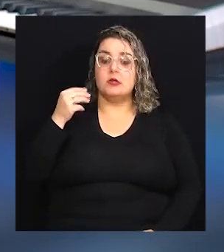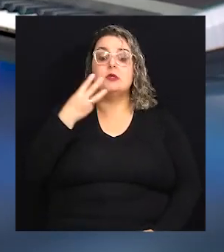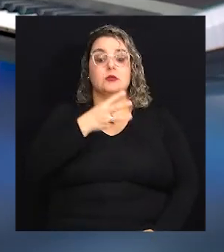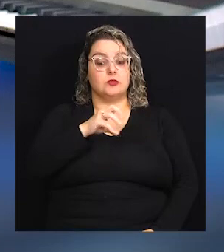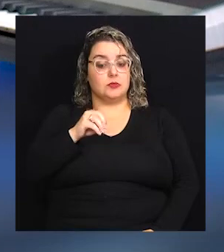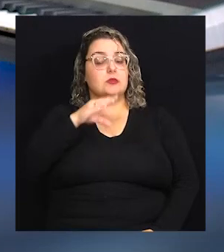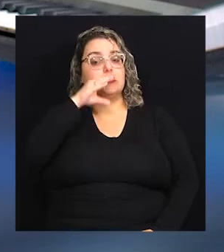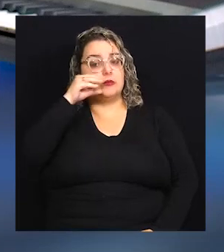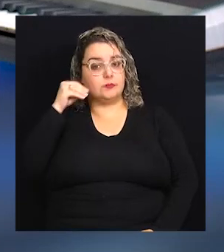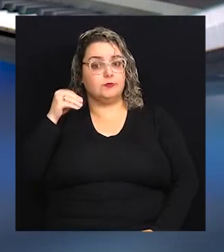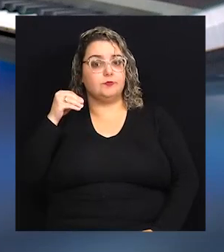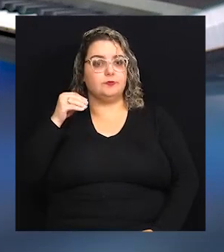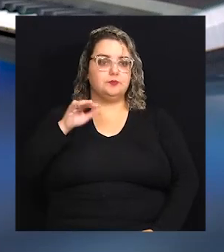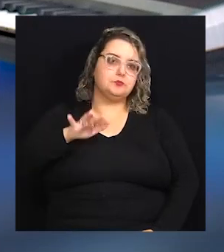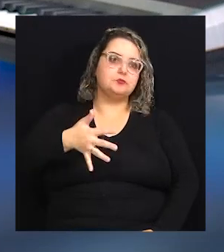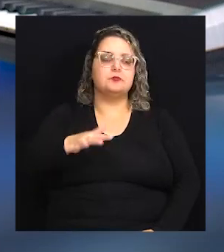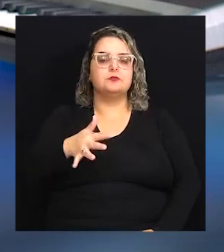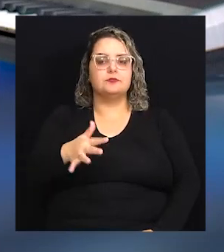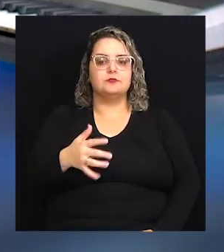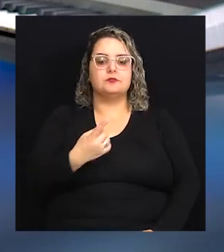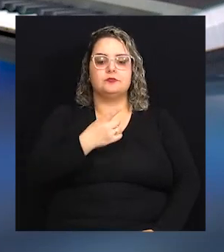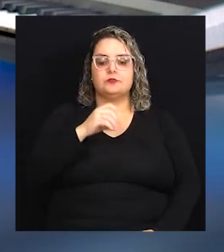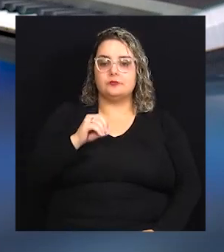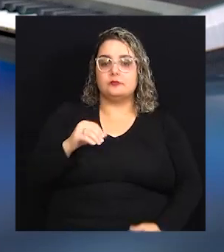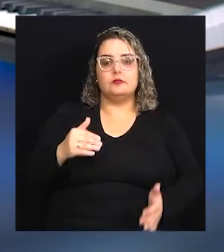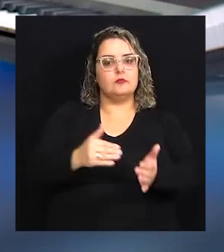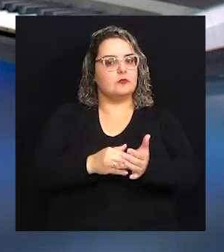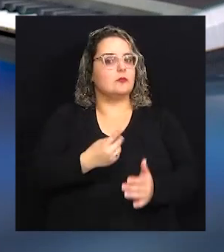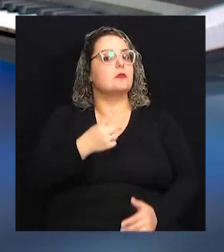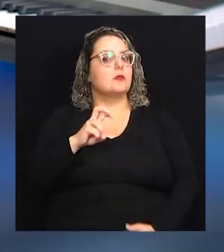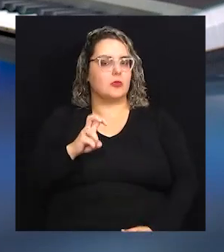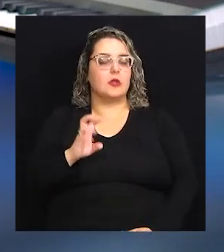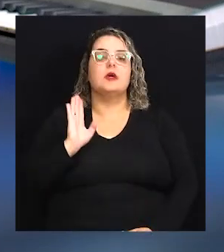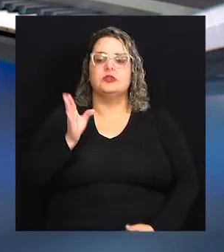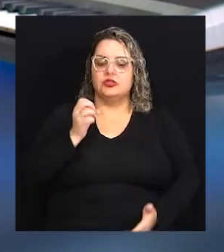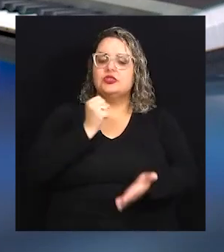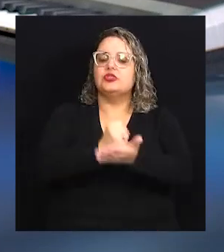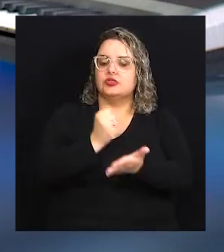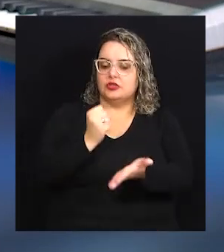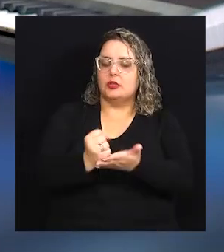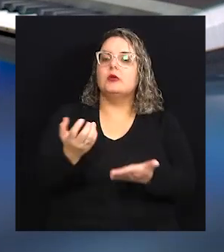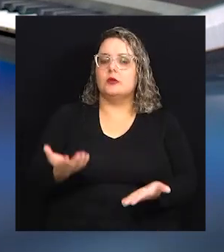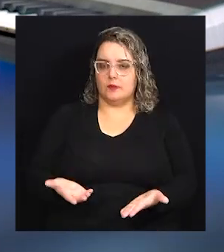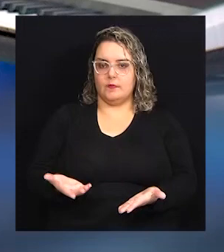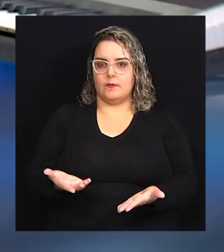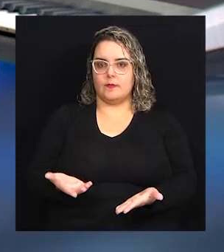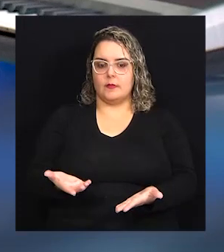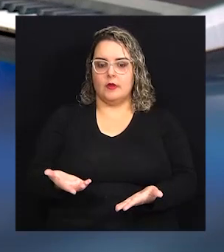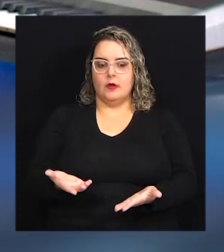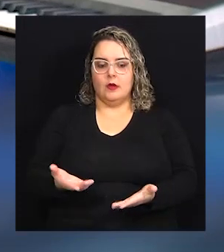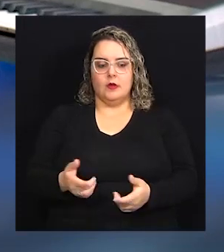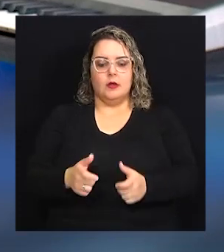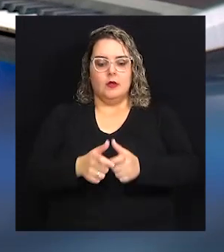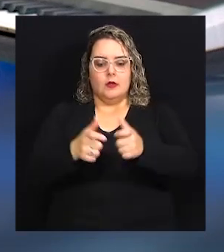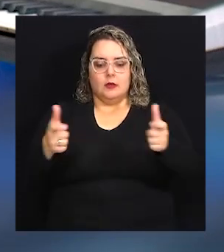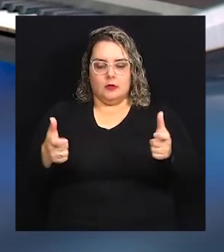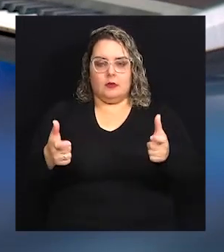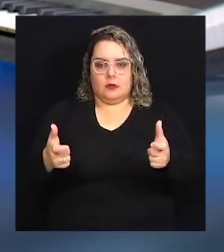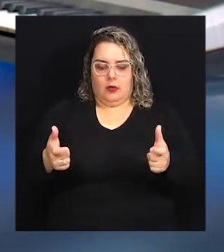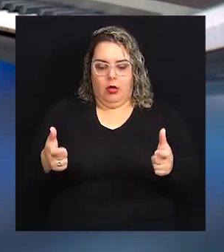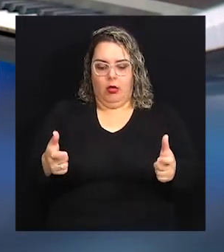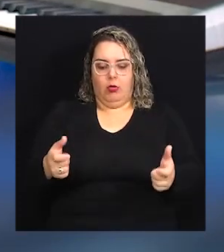adolescentes. E desses 30, uma média entre 10 a 15 já foram contratados. E assim,